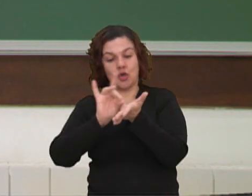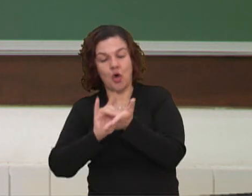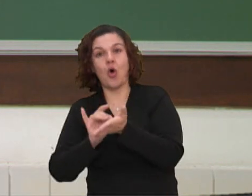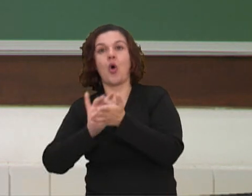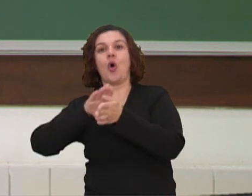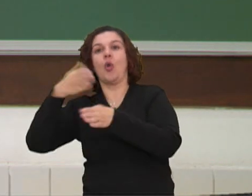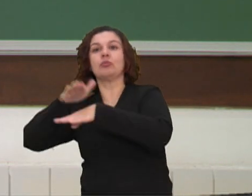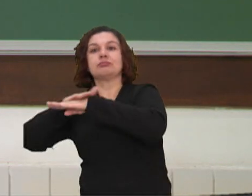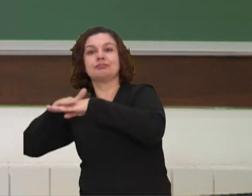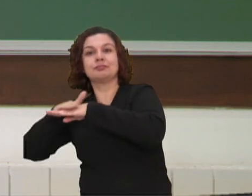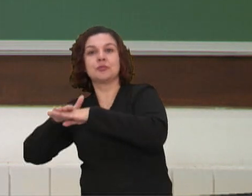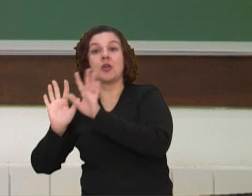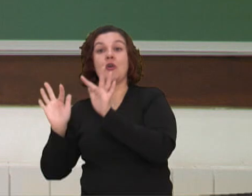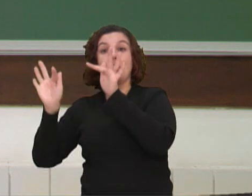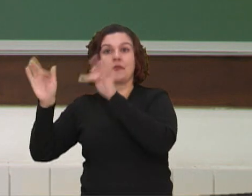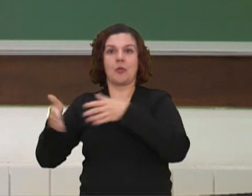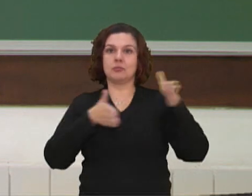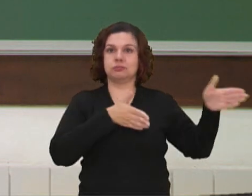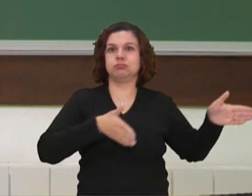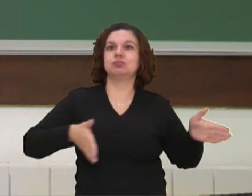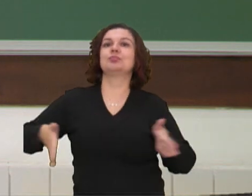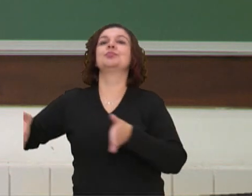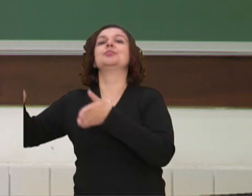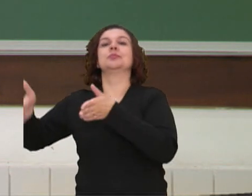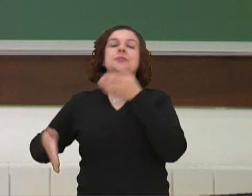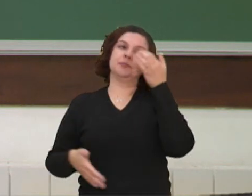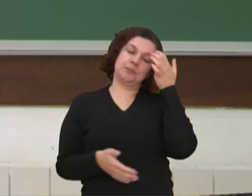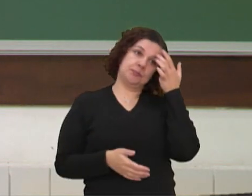uma quantidade muito maior produzida.